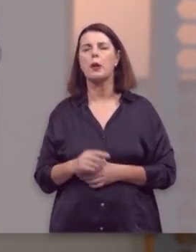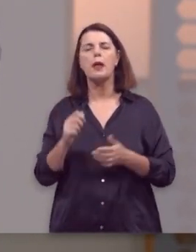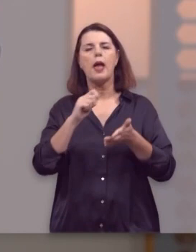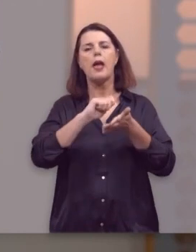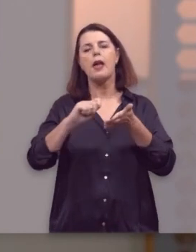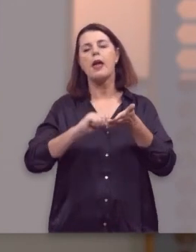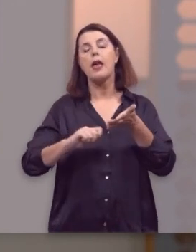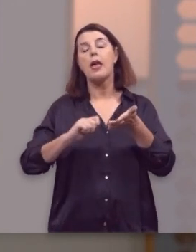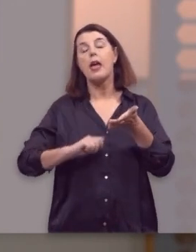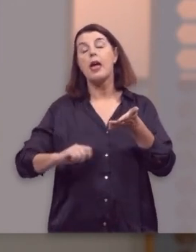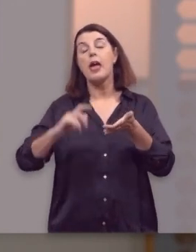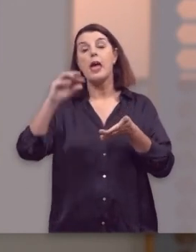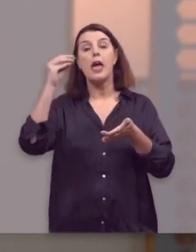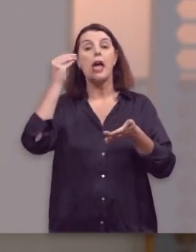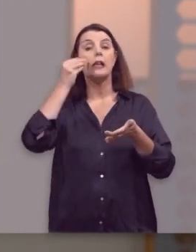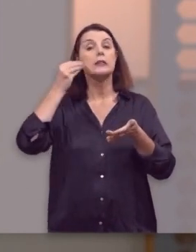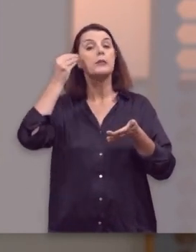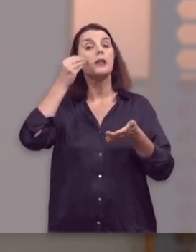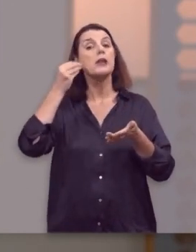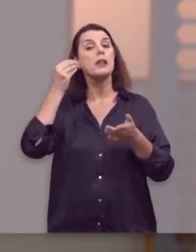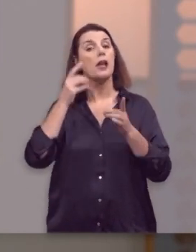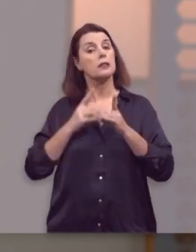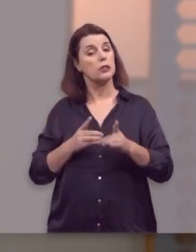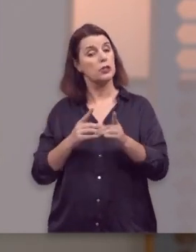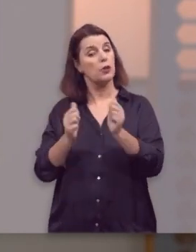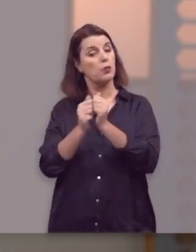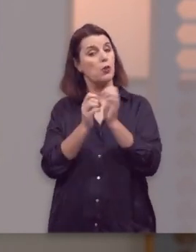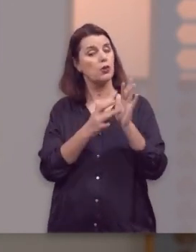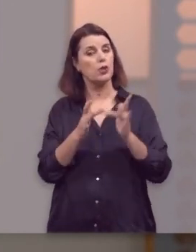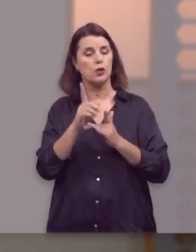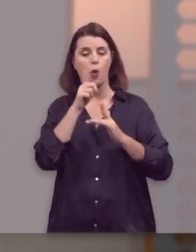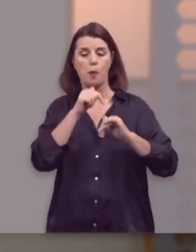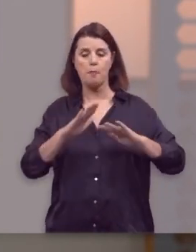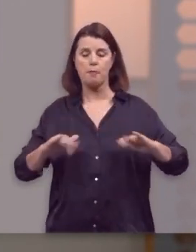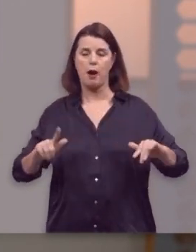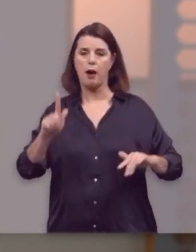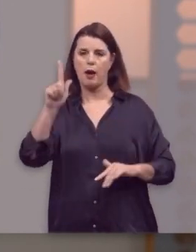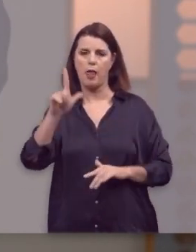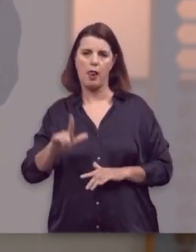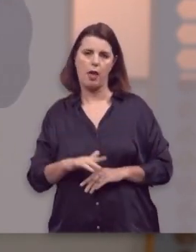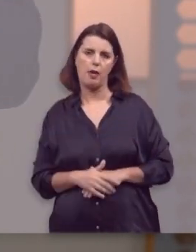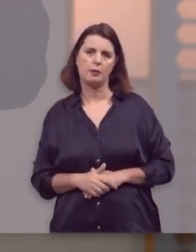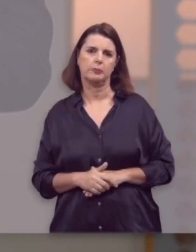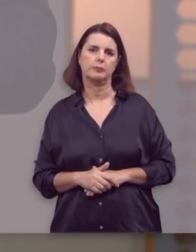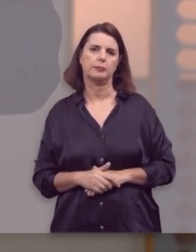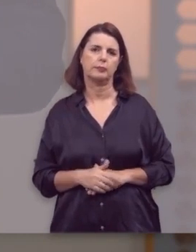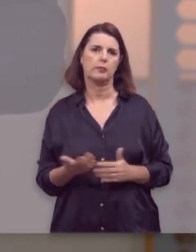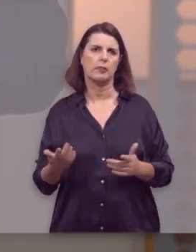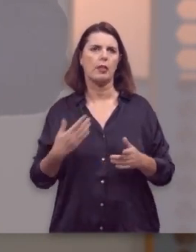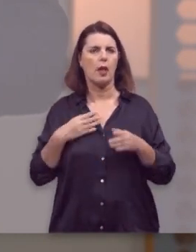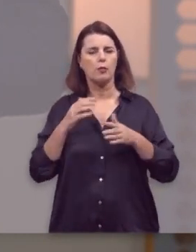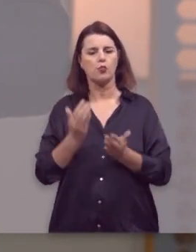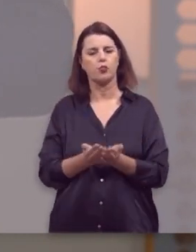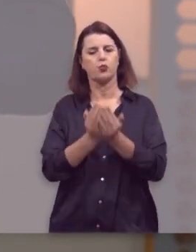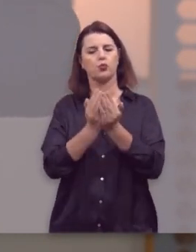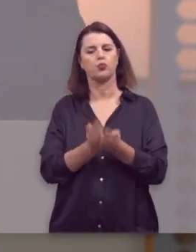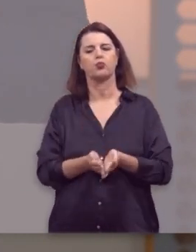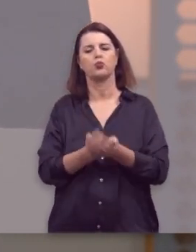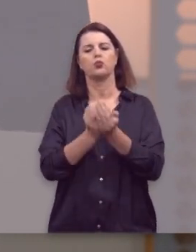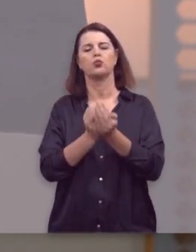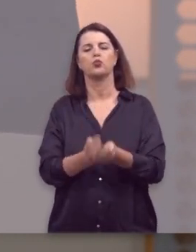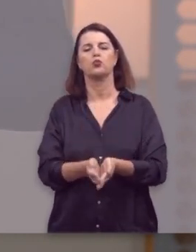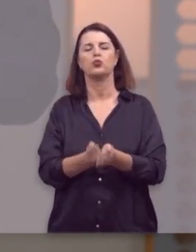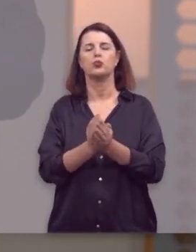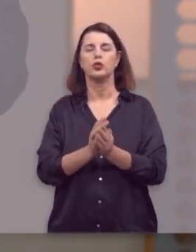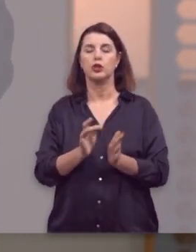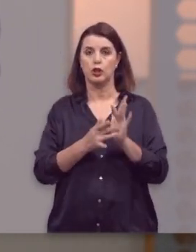relatam essa experiência dos discípulos com Jesus no mar da Galileia. Eles estão atravessando o mar por uma ordem